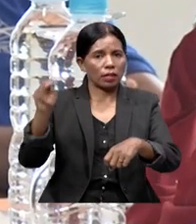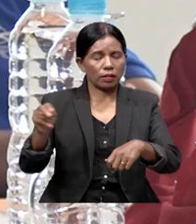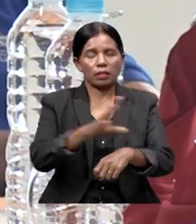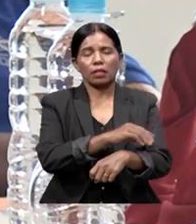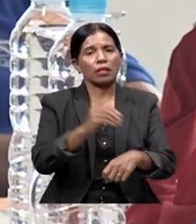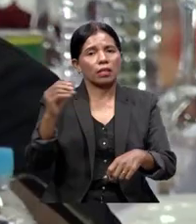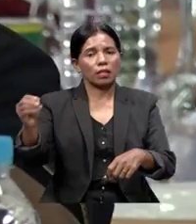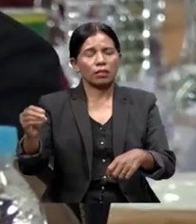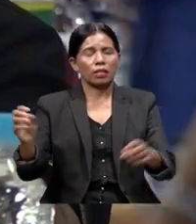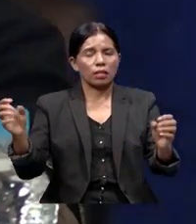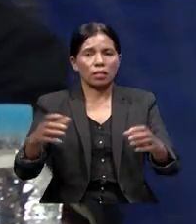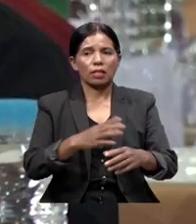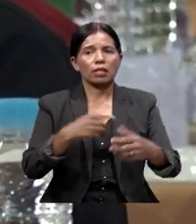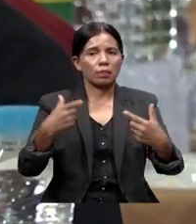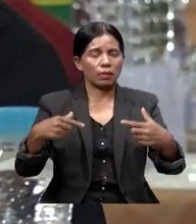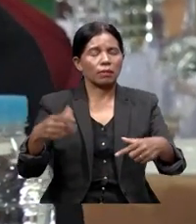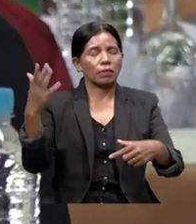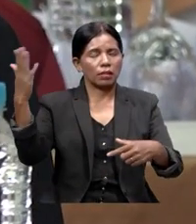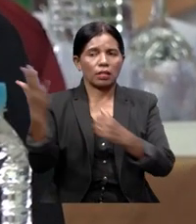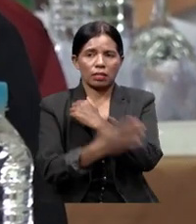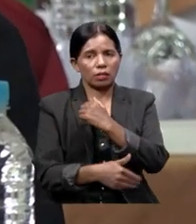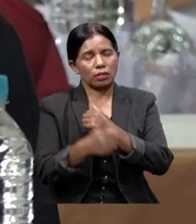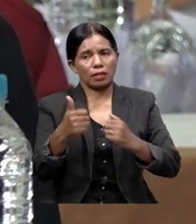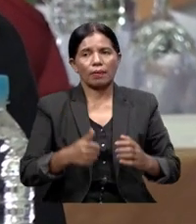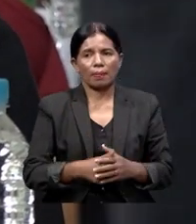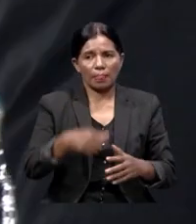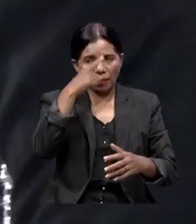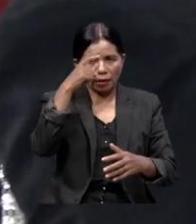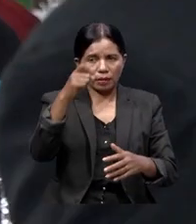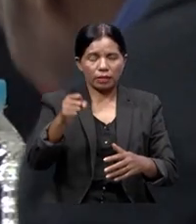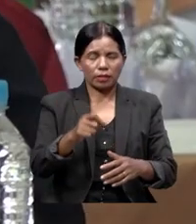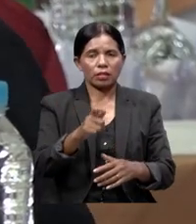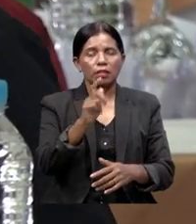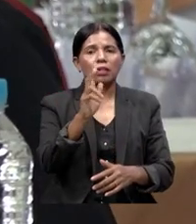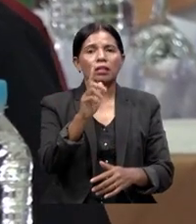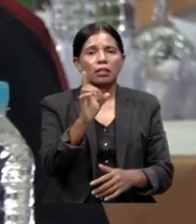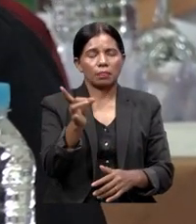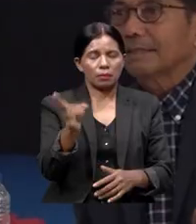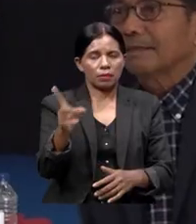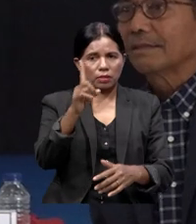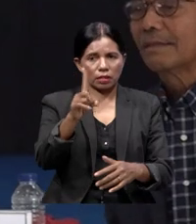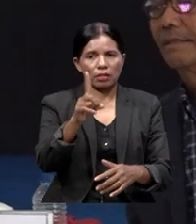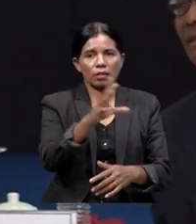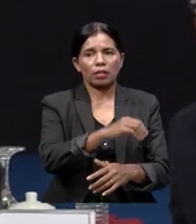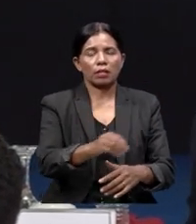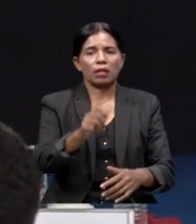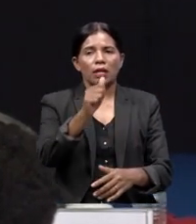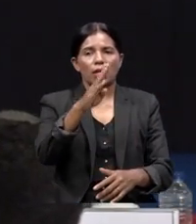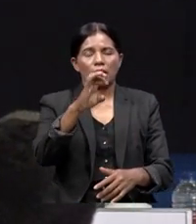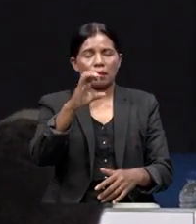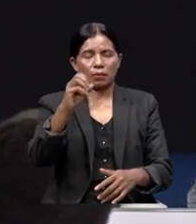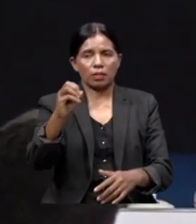mais desentendimento entre Sira e Arrelior. Também lembro em 81, Hilidia, Abílio